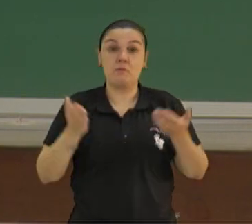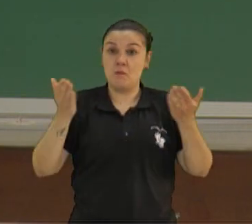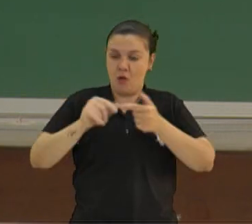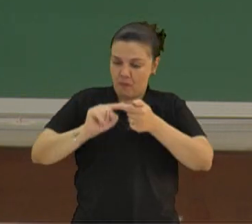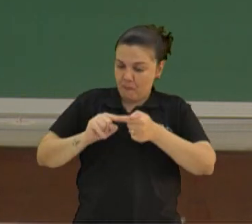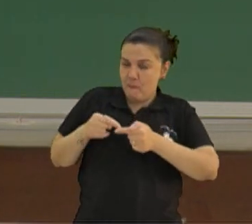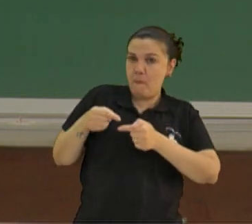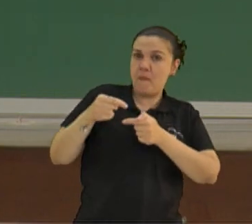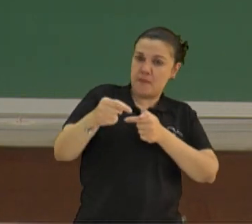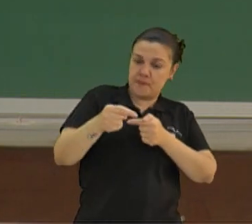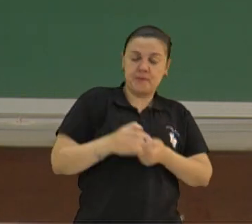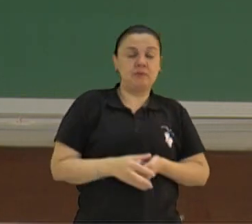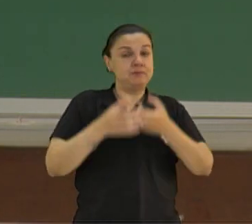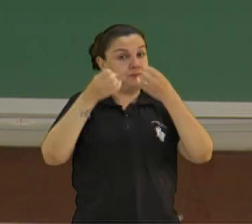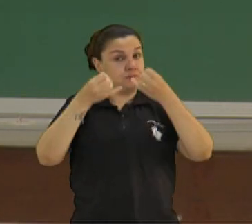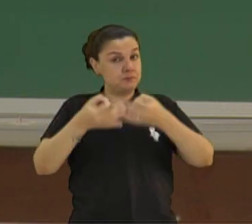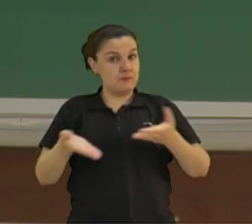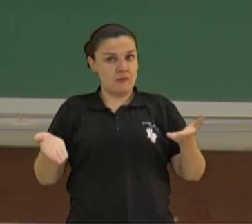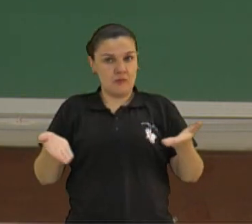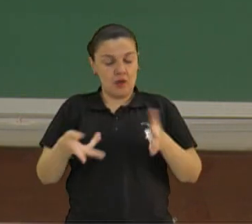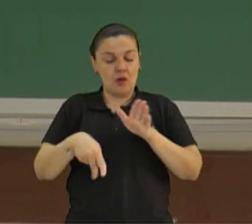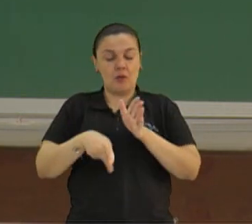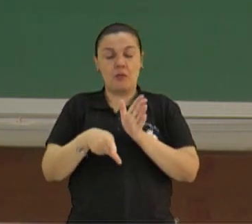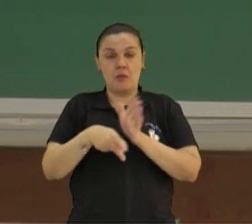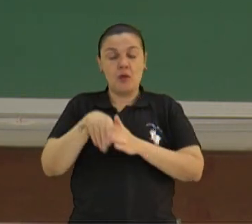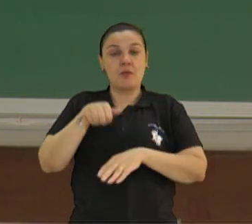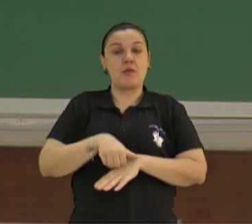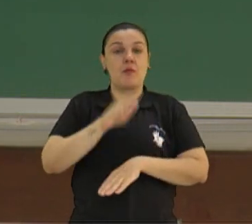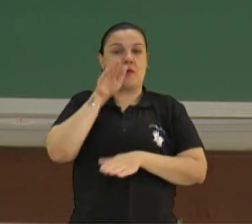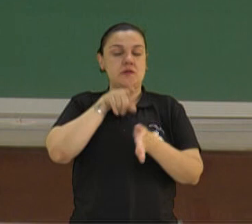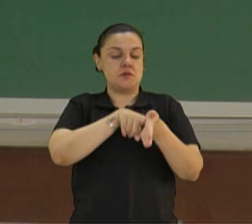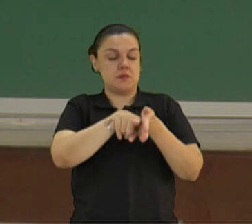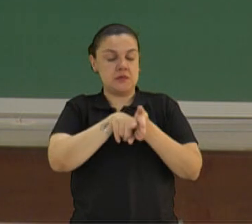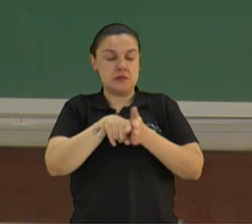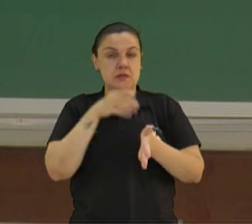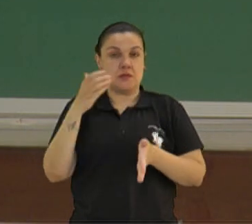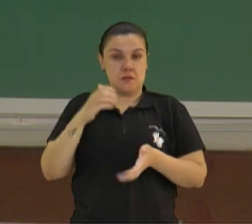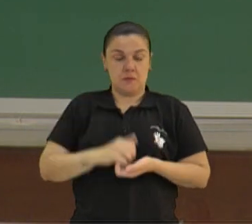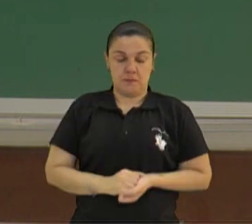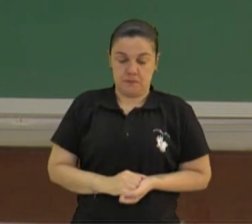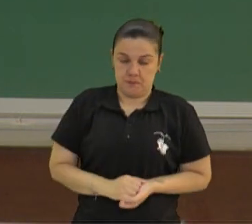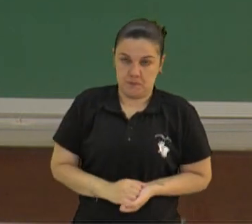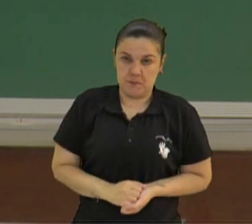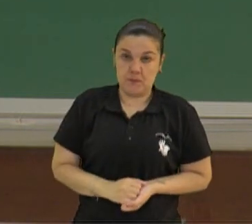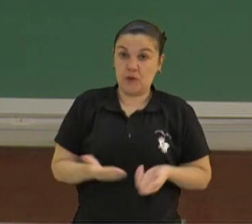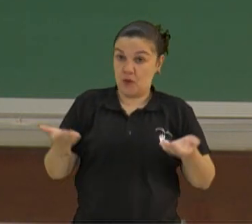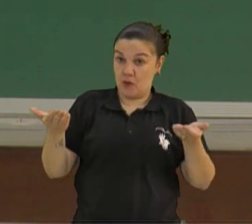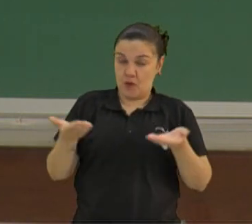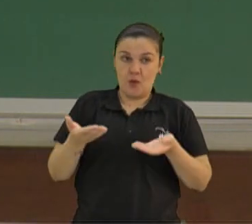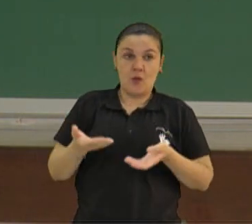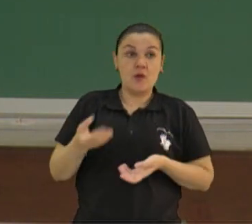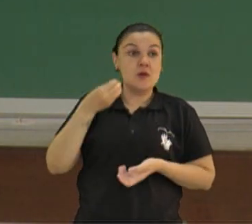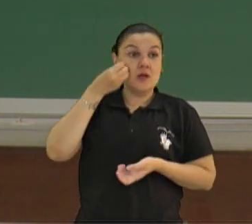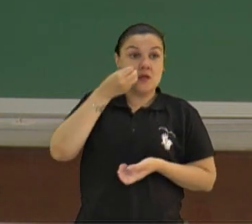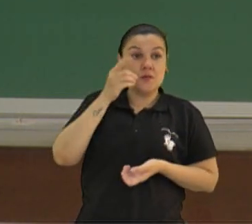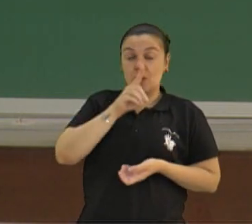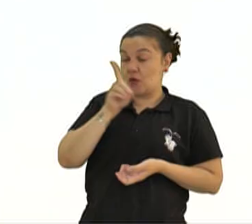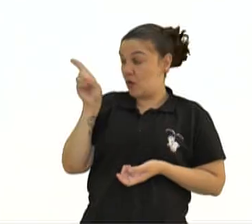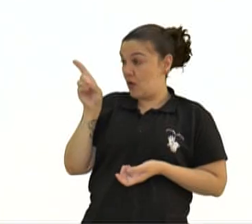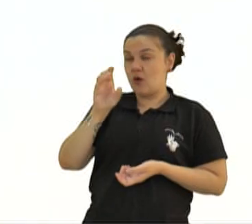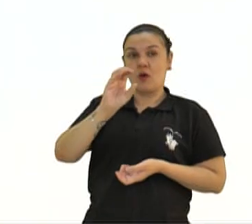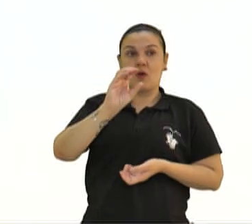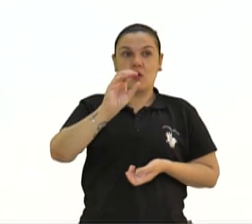avanço. Eu vou começar a falar um pouco da parte mais científica. Pessoal, o experimento de Oersted. O